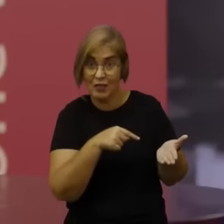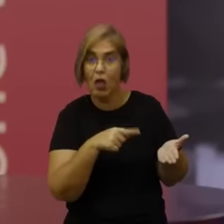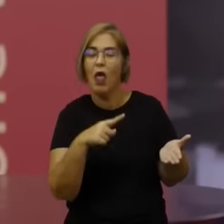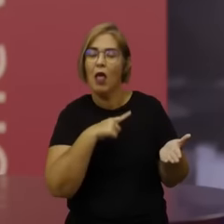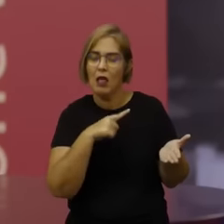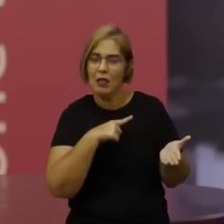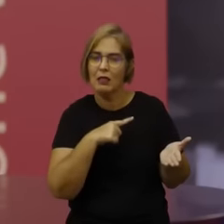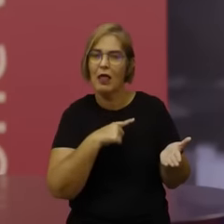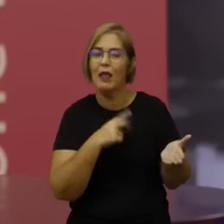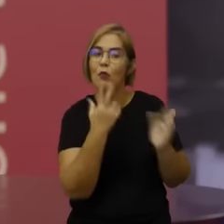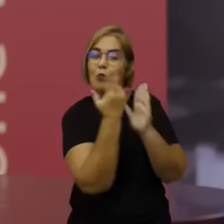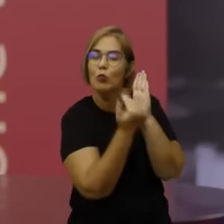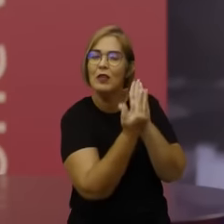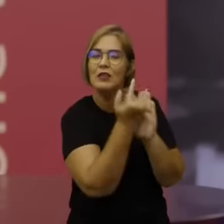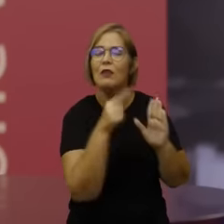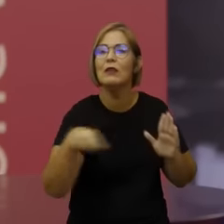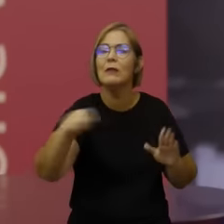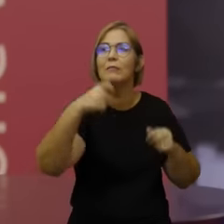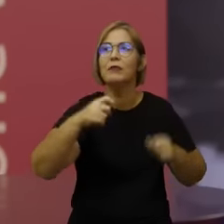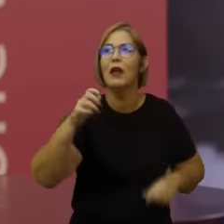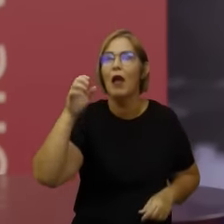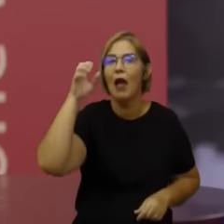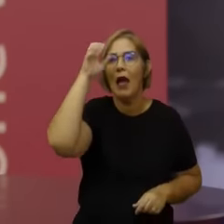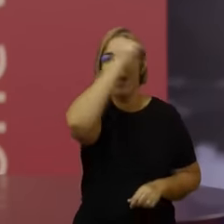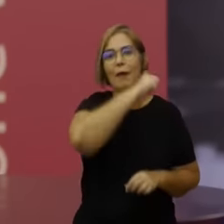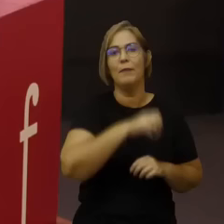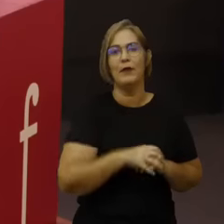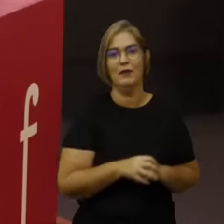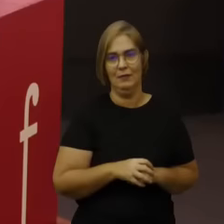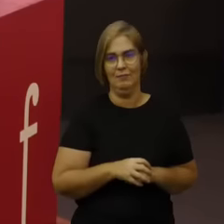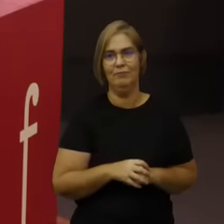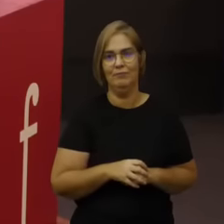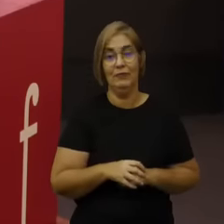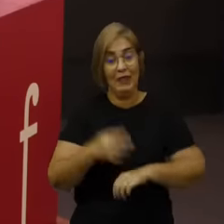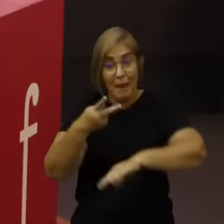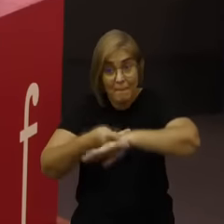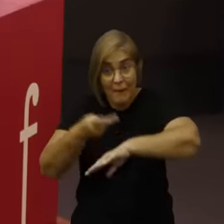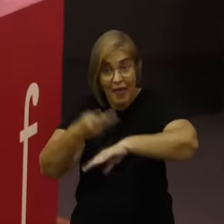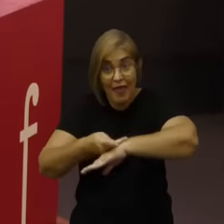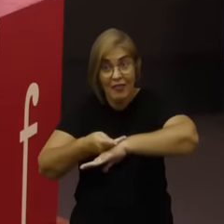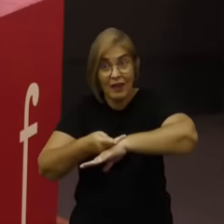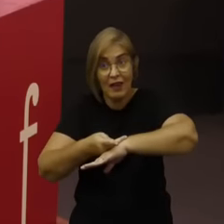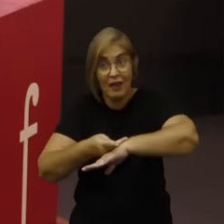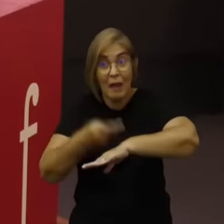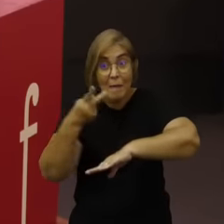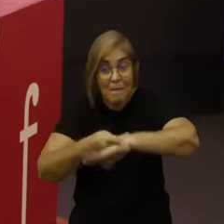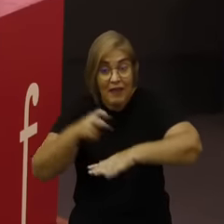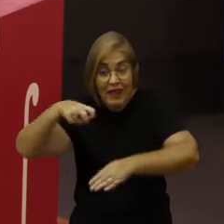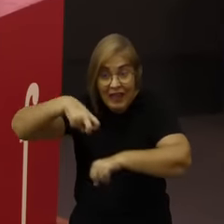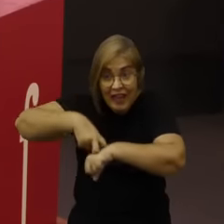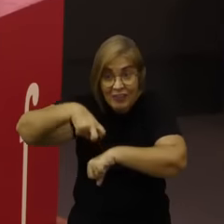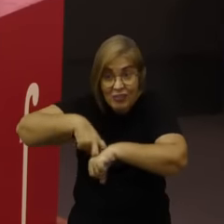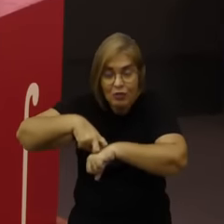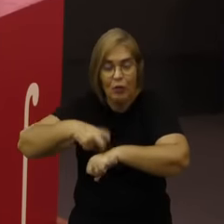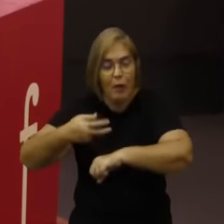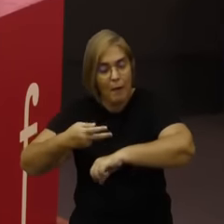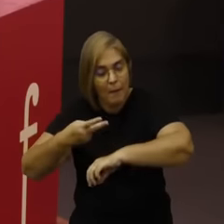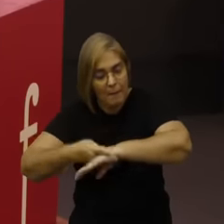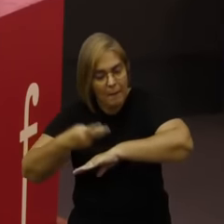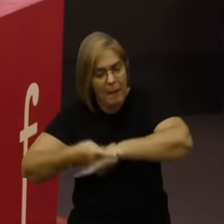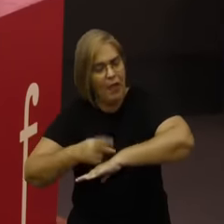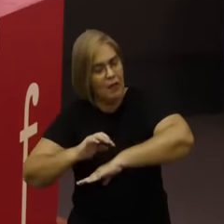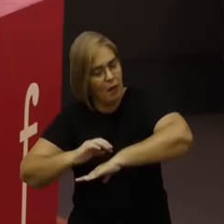Camim eh considera como a imagem mesma da condição humana, ou seja, eh